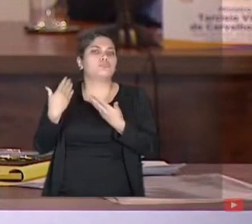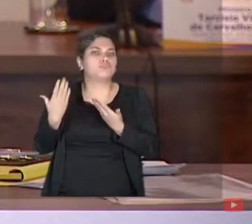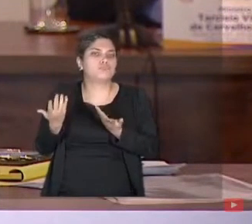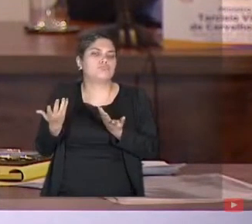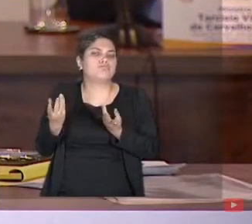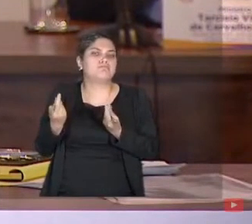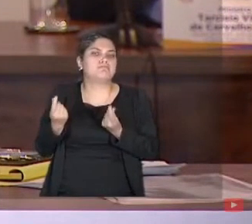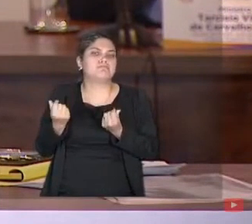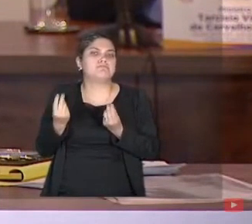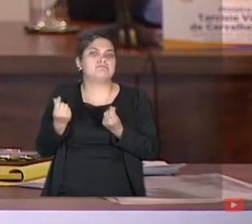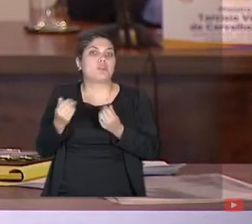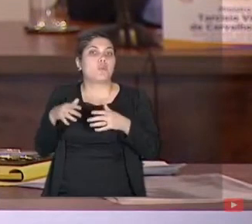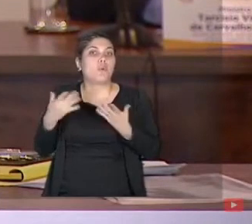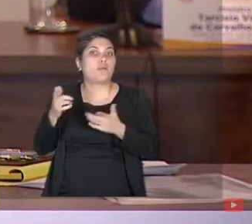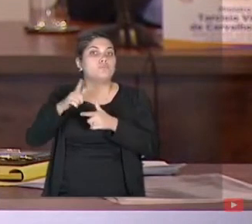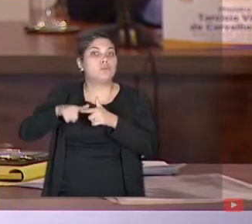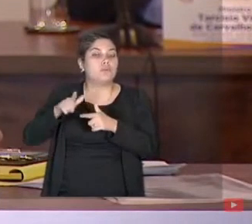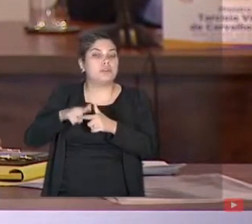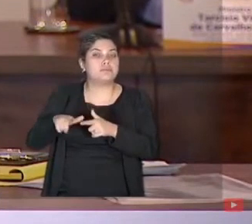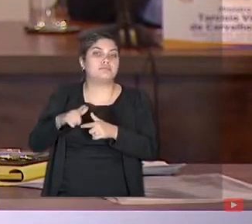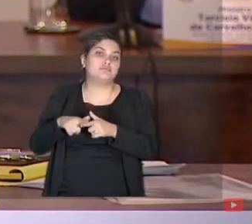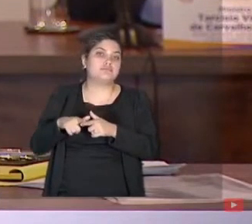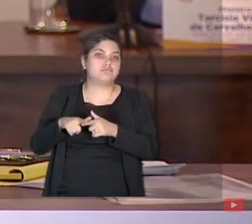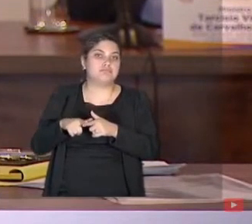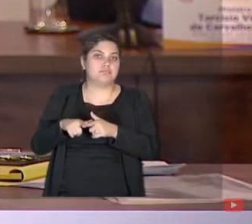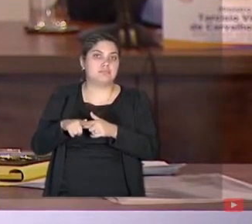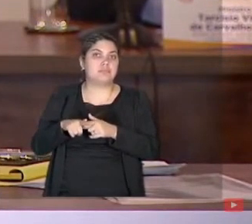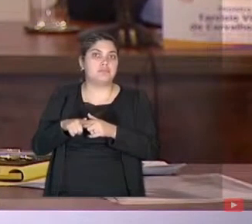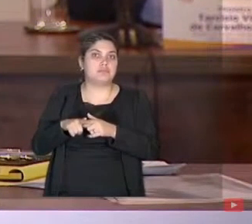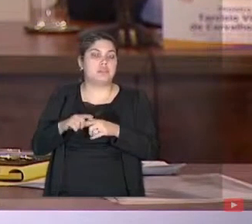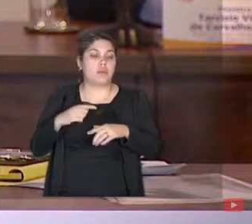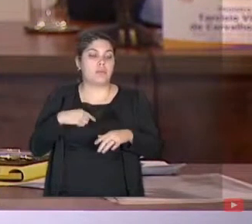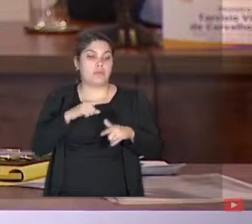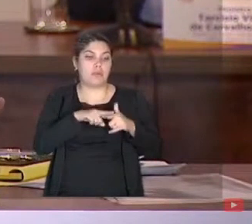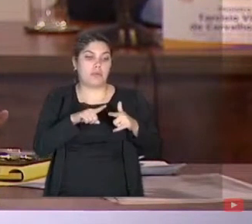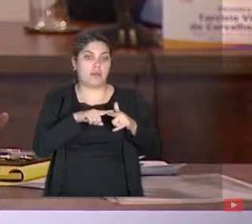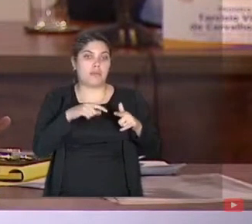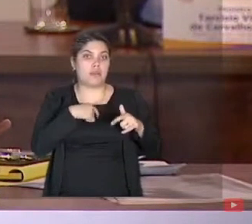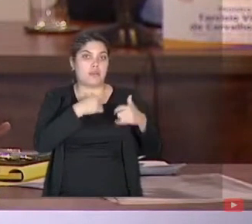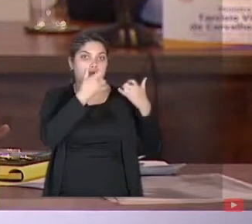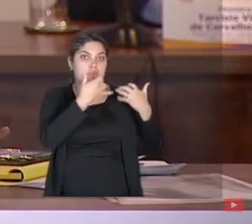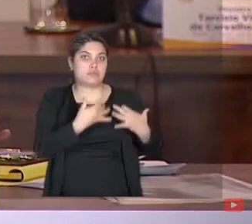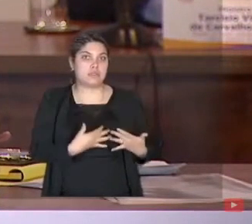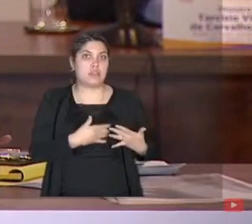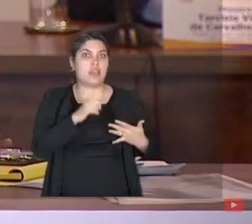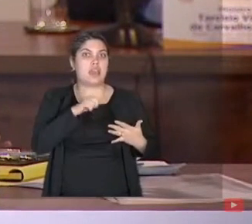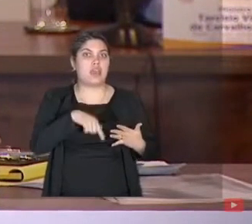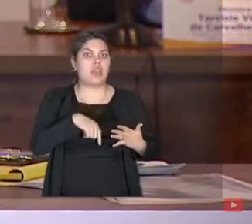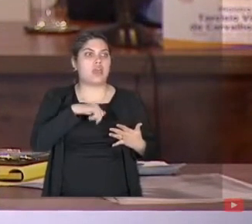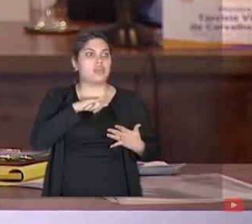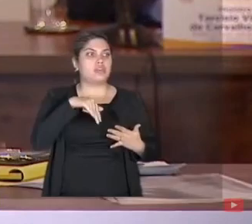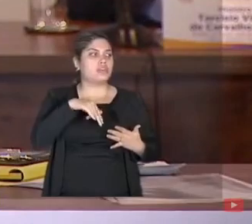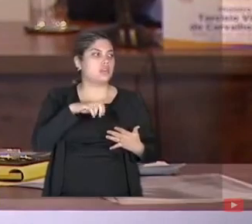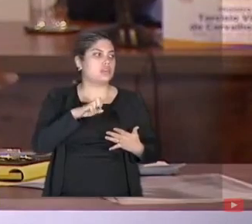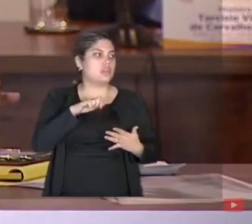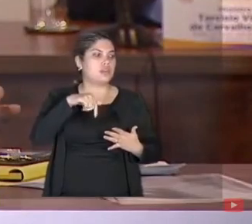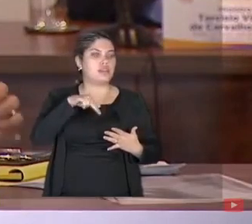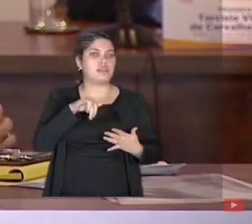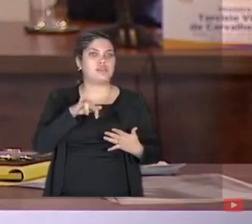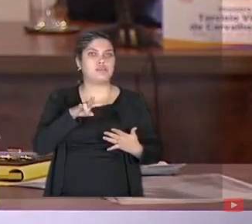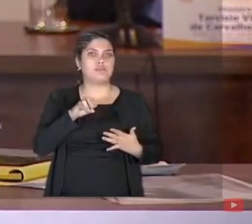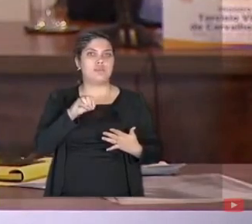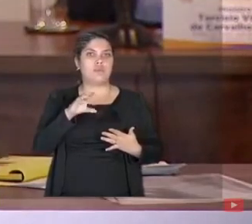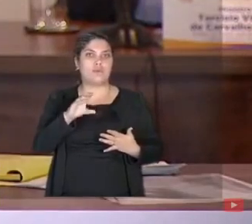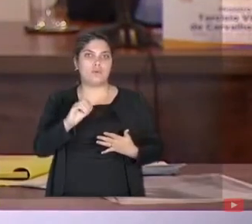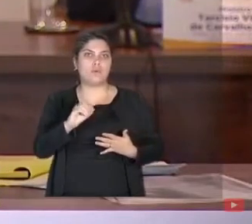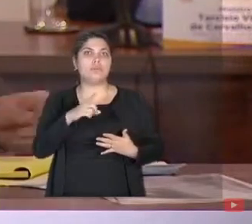foi o problema. O problema que eu narrei é inequívoco. Houve um